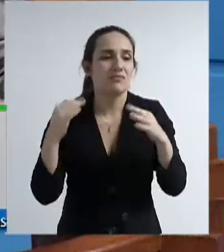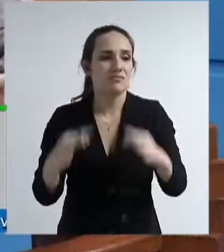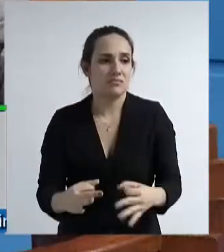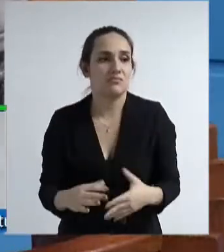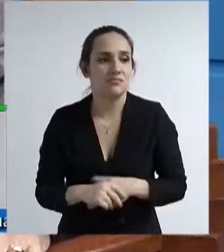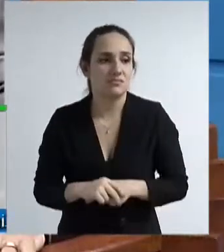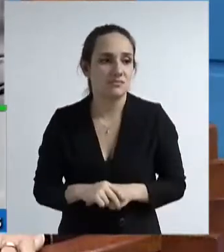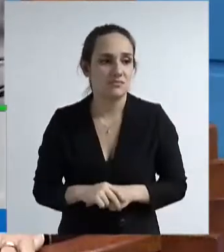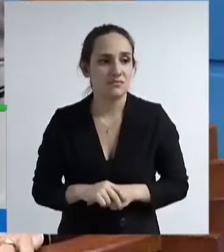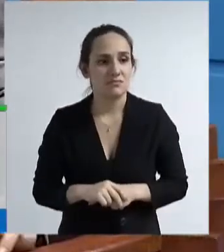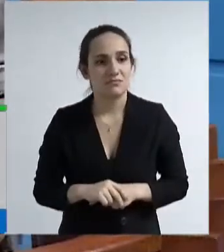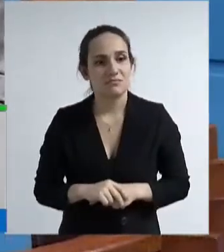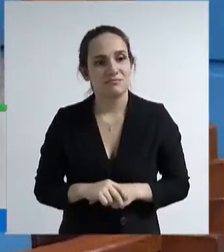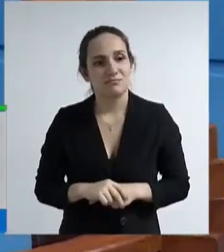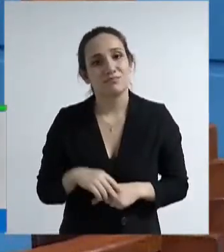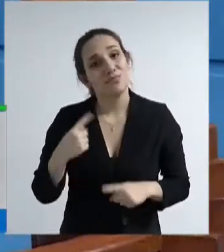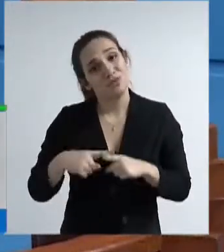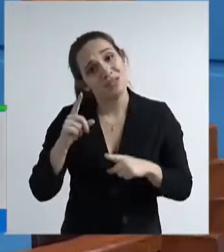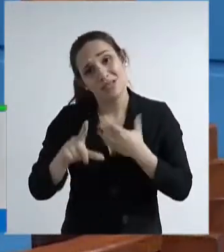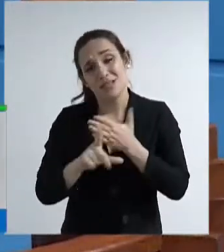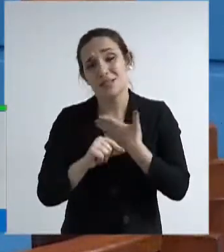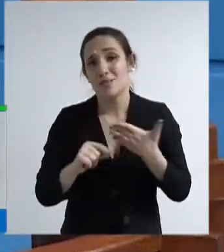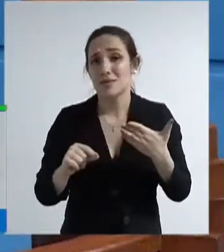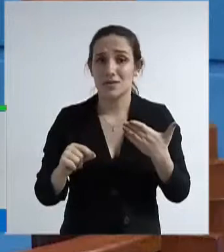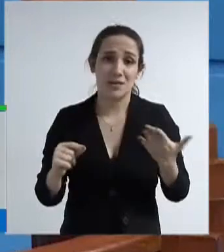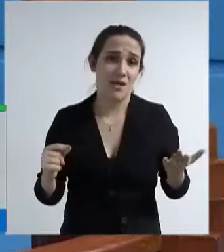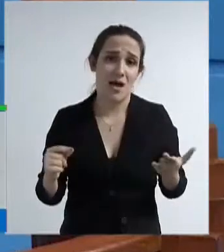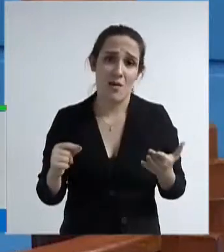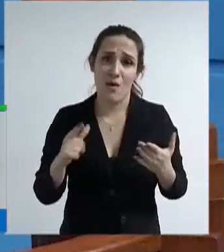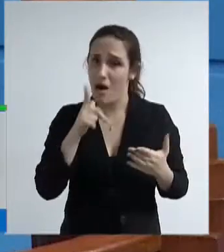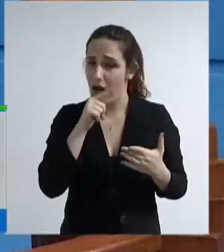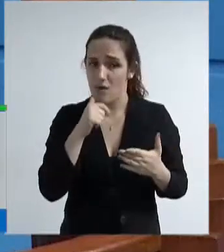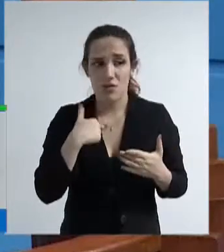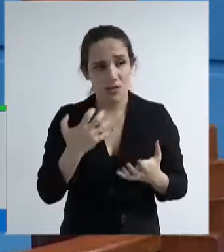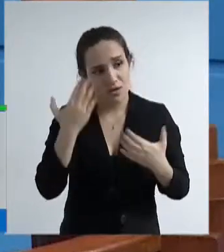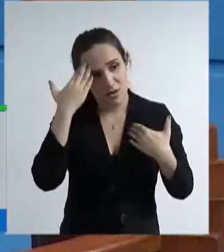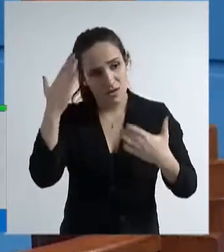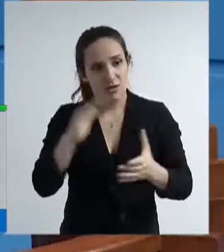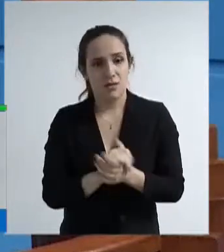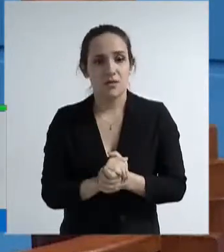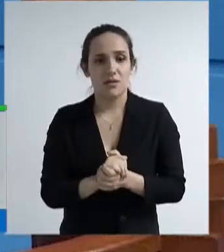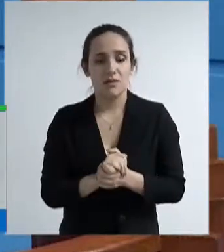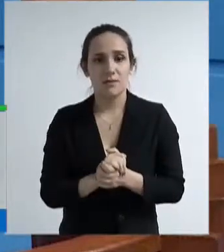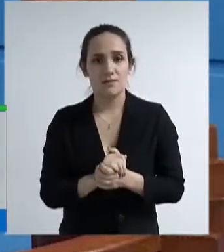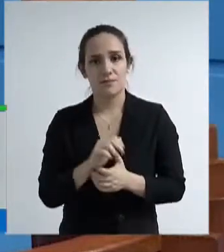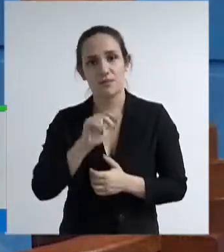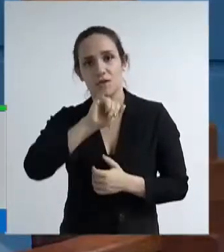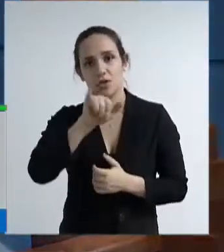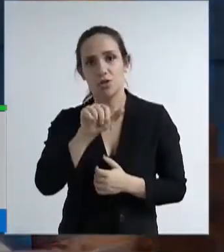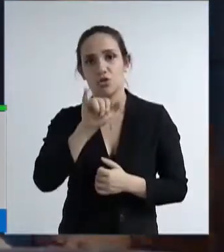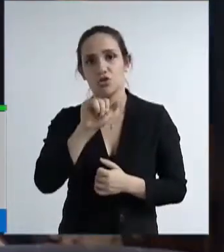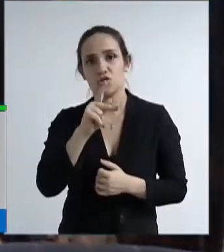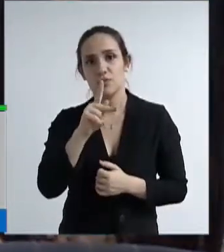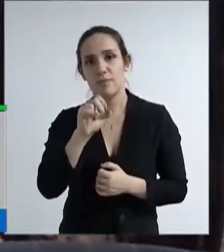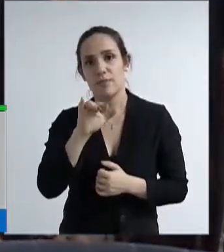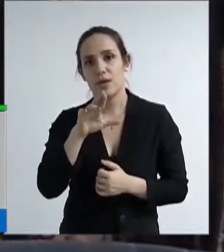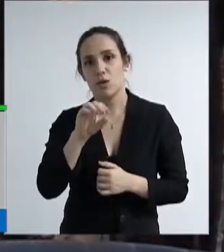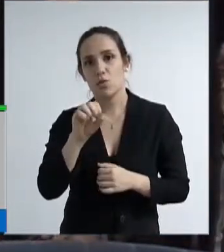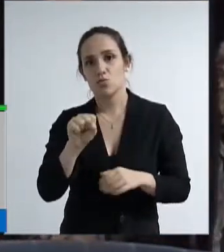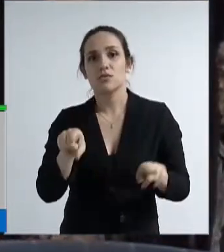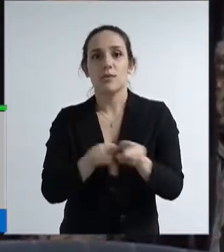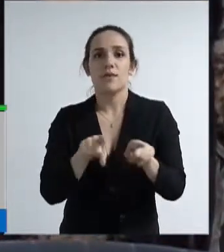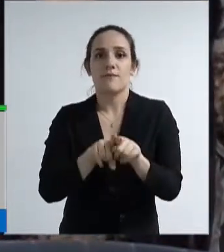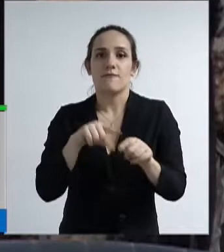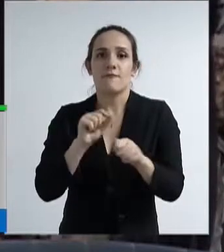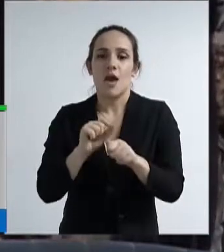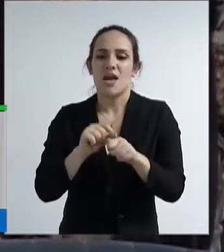estrada, bem ao nosso estilo pantaneiro. Faço aqui um especial agradecimento aos jipeiros e praticantes de trilha fora de estrada em nosso